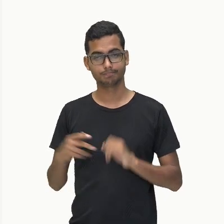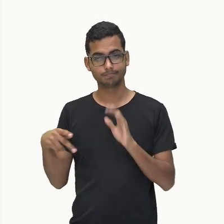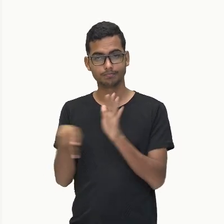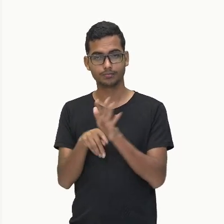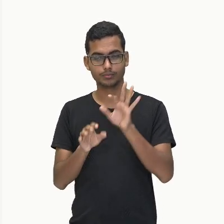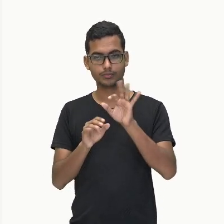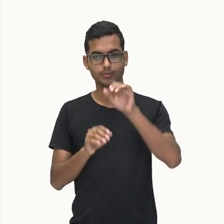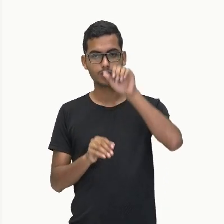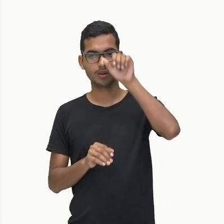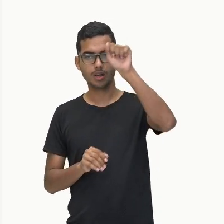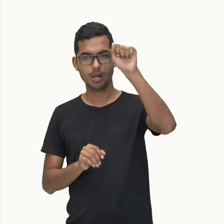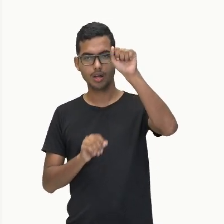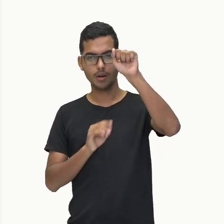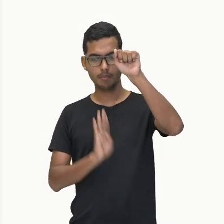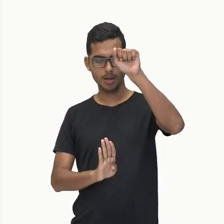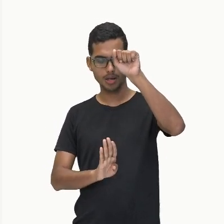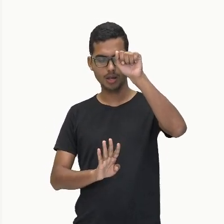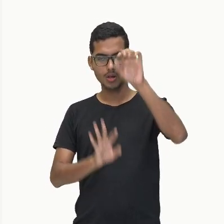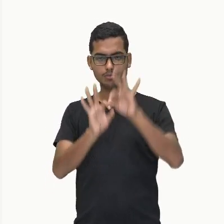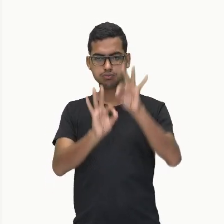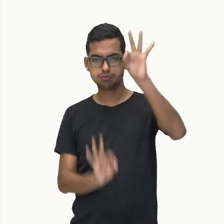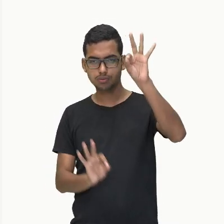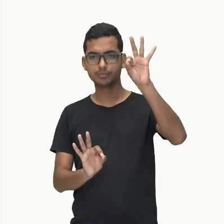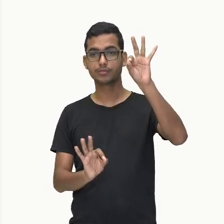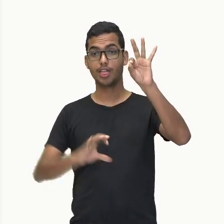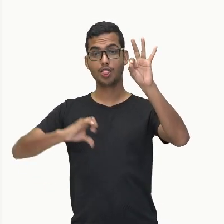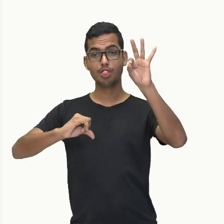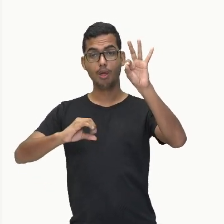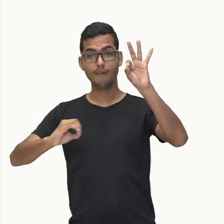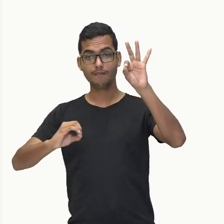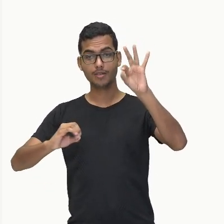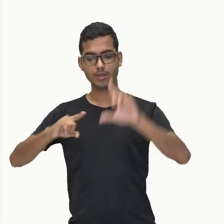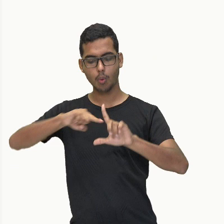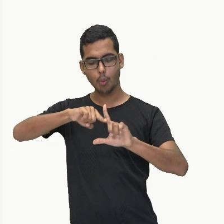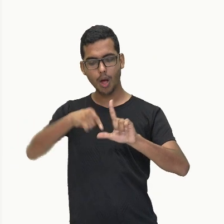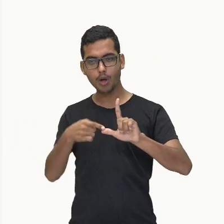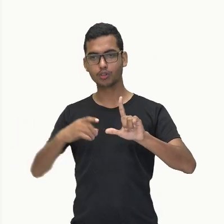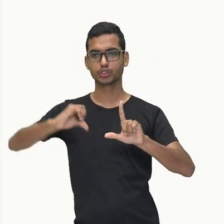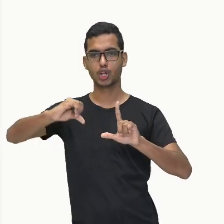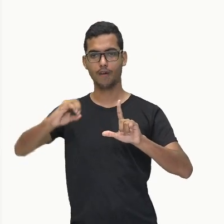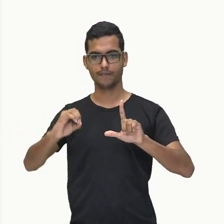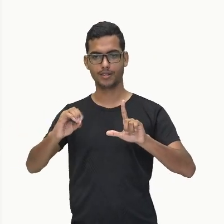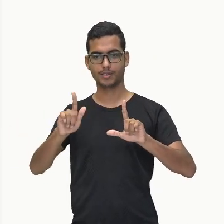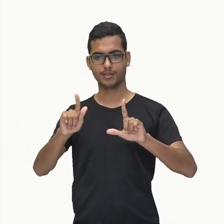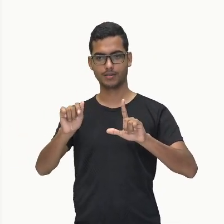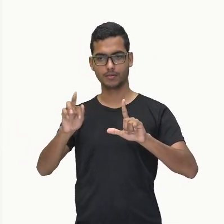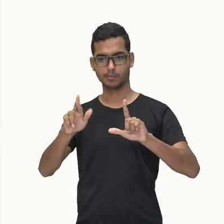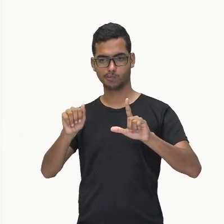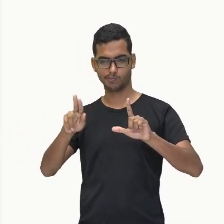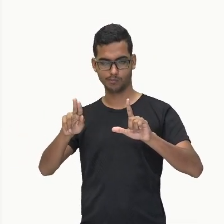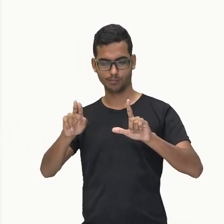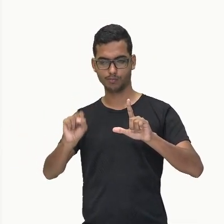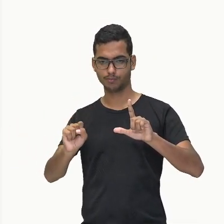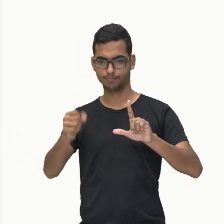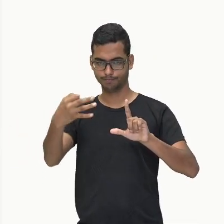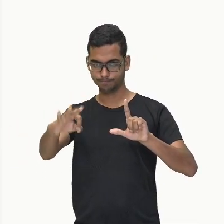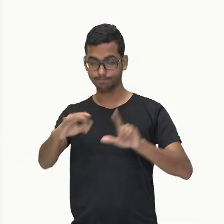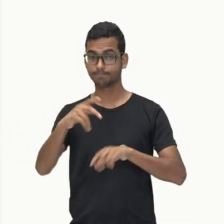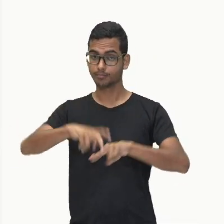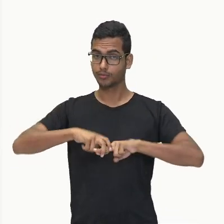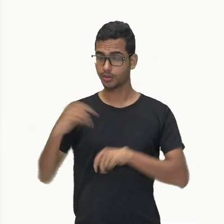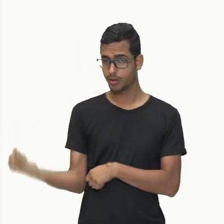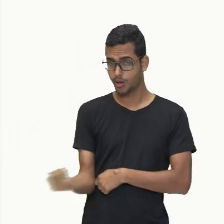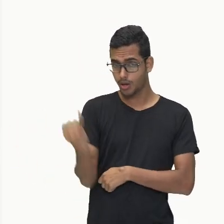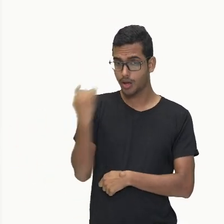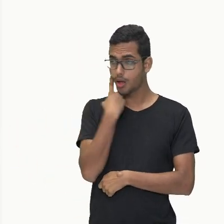que forma um ângulo reto, um ângulo de 90 graus. Essa é a menor distância, tá? Por isso que é importante que